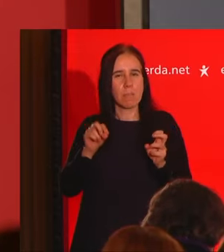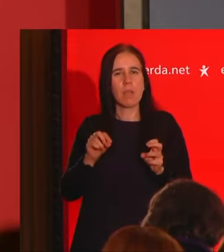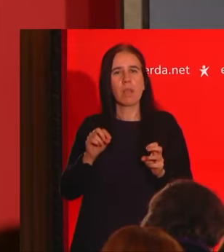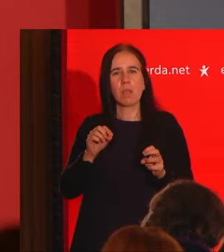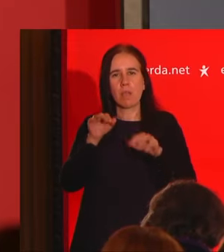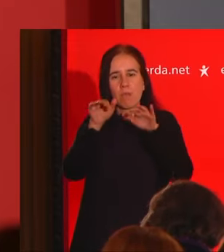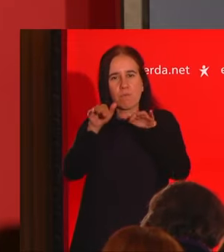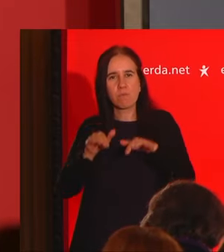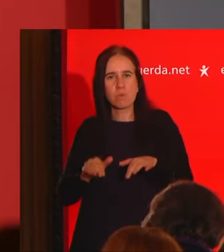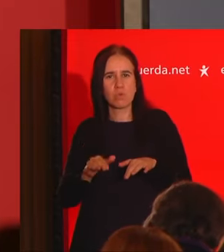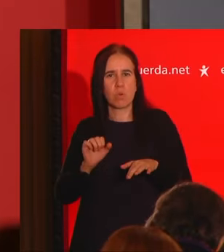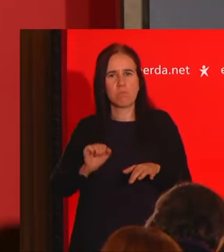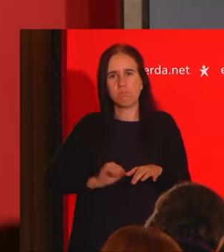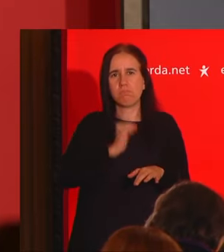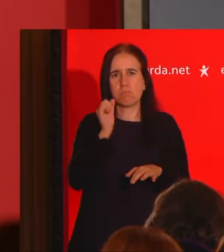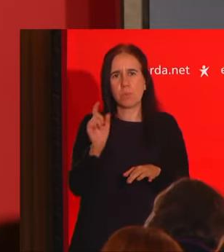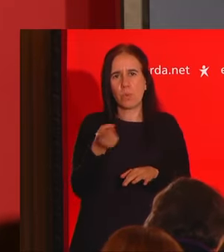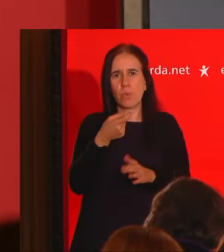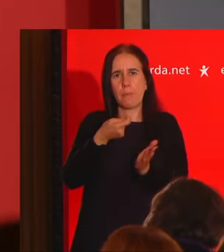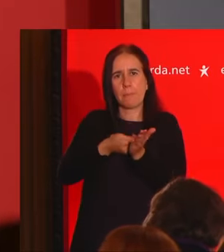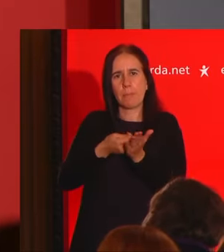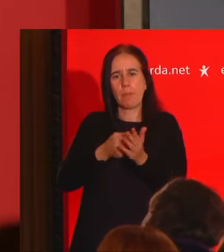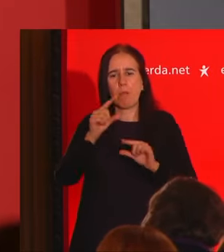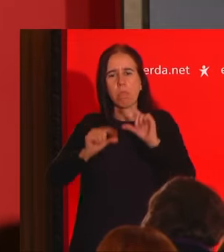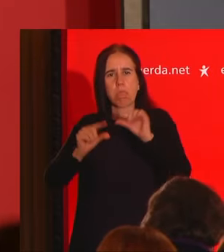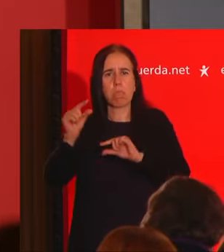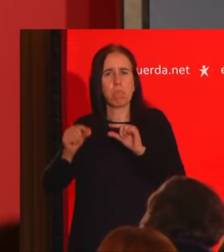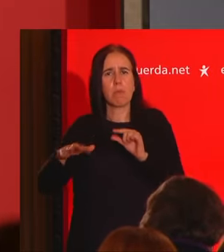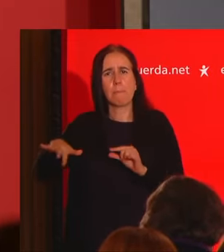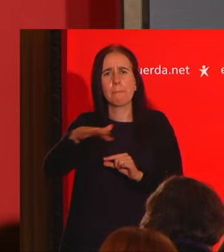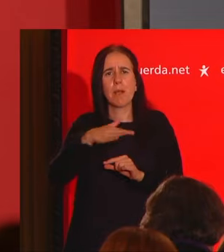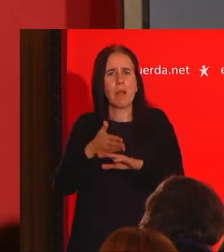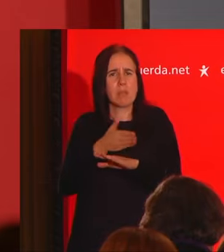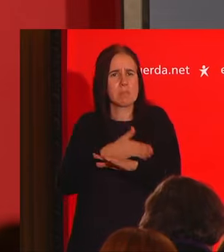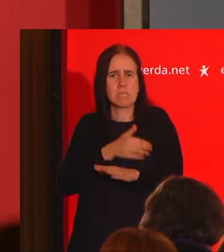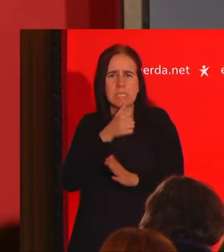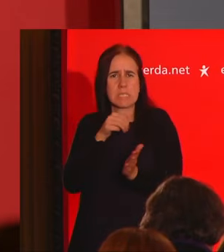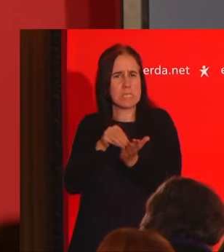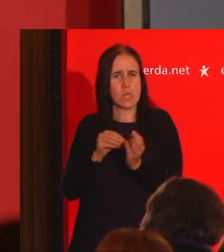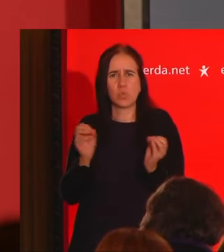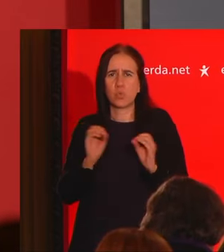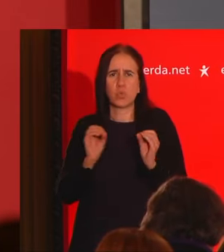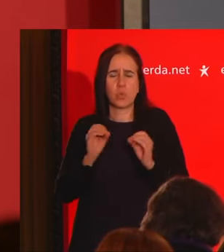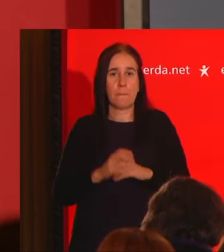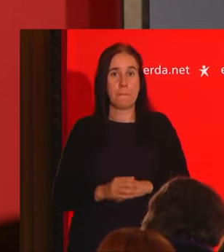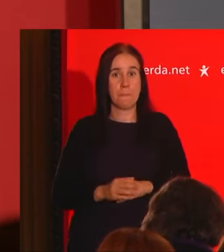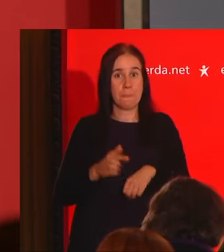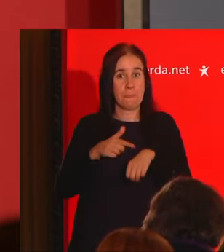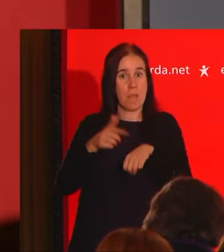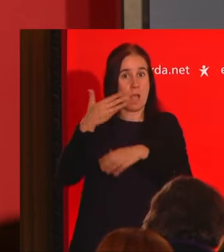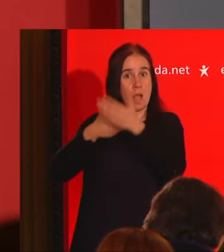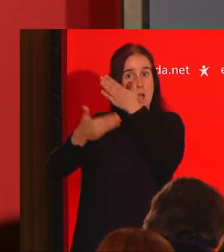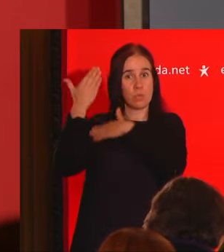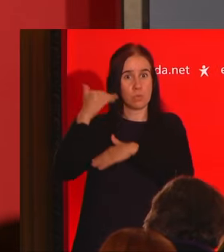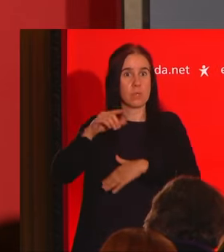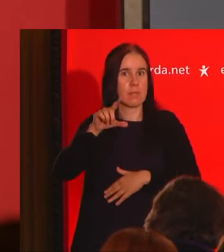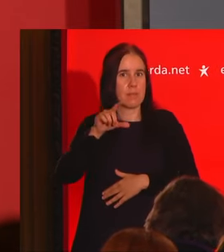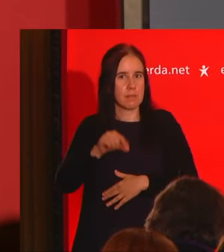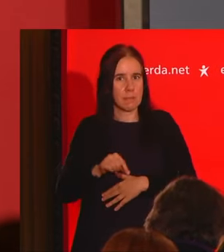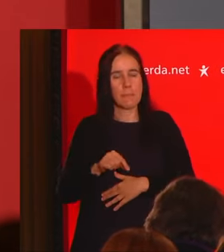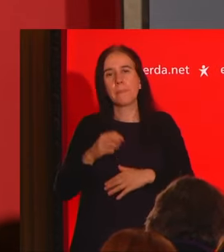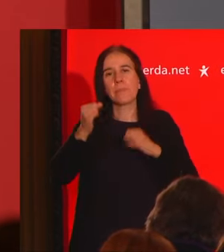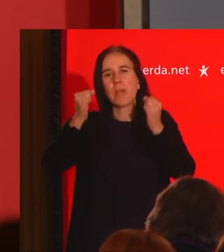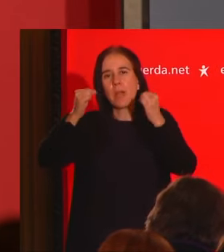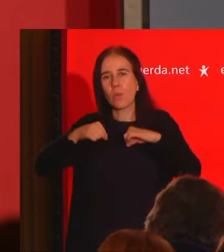do Pingo Doce, que foram obrigados a pagar as promoções que não tinham decidido. Nessa altura, vigorava também um